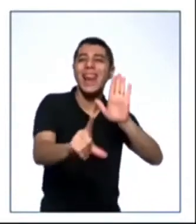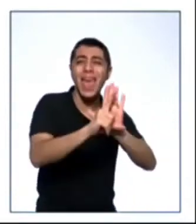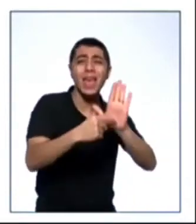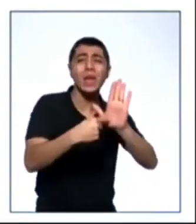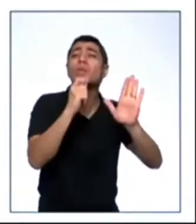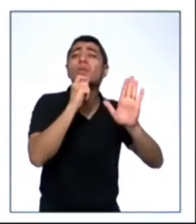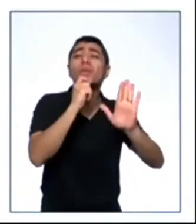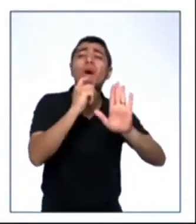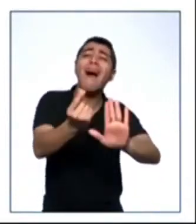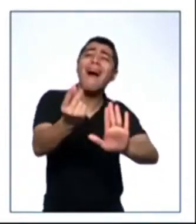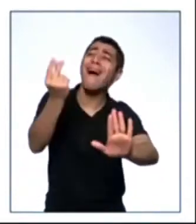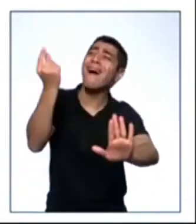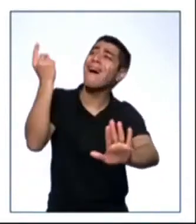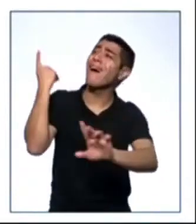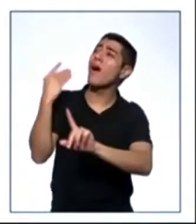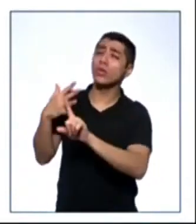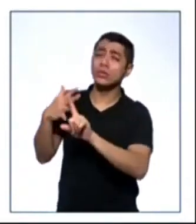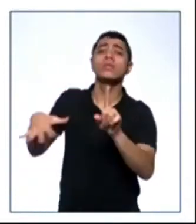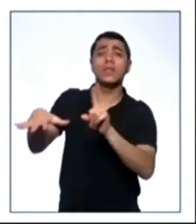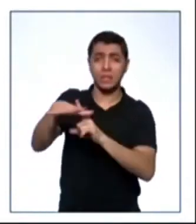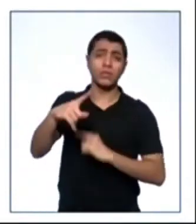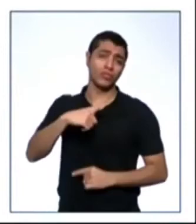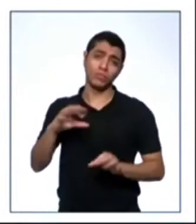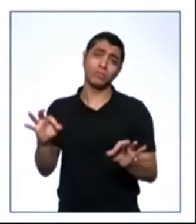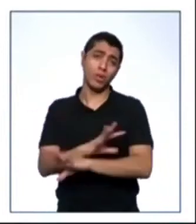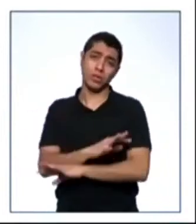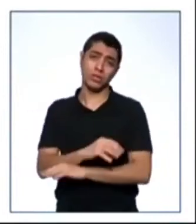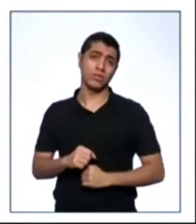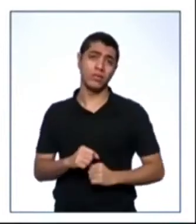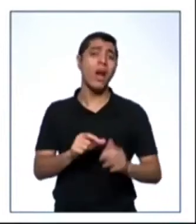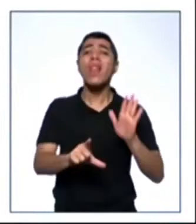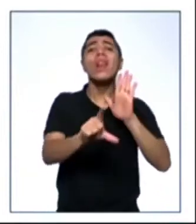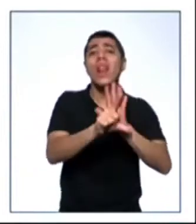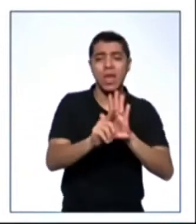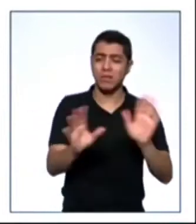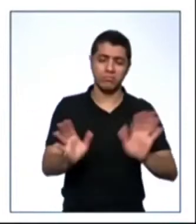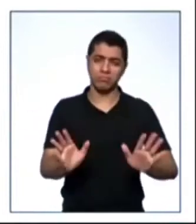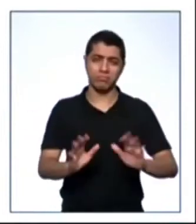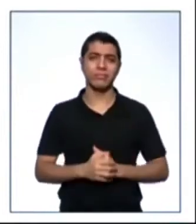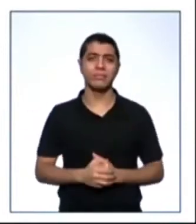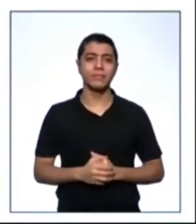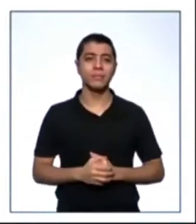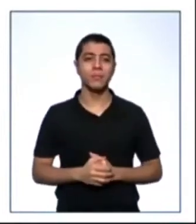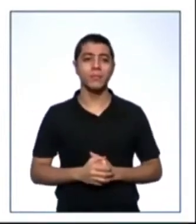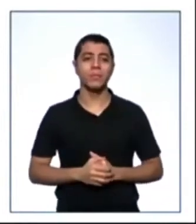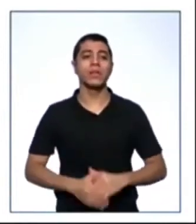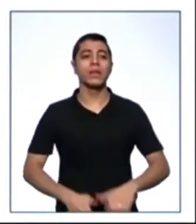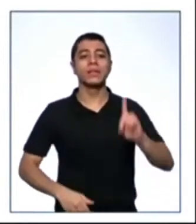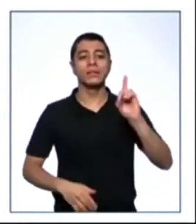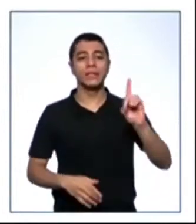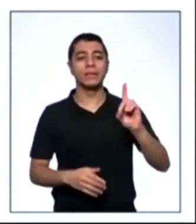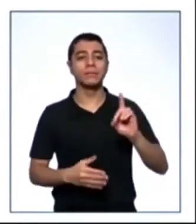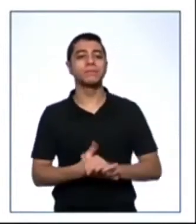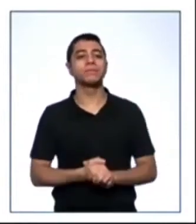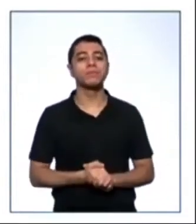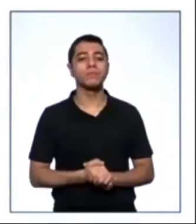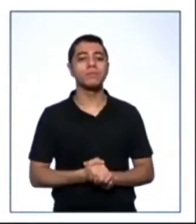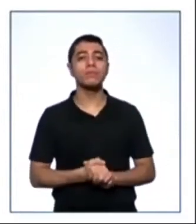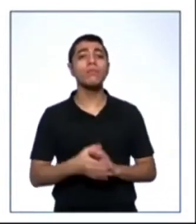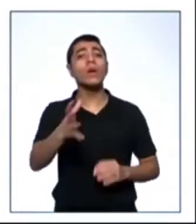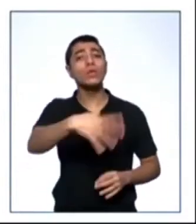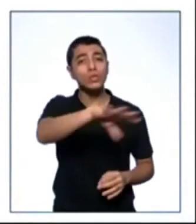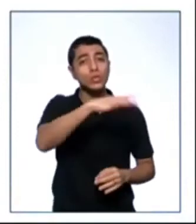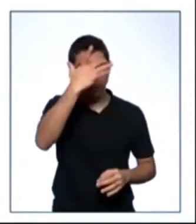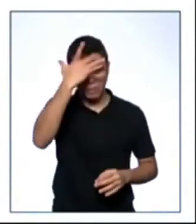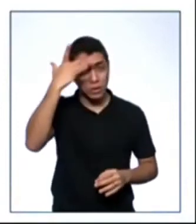D. Consiste na ideia de que a definição de princípios morais encerrou os conflitos de interesse. Mano, existe conflito de